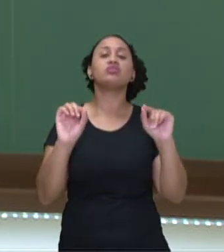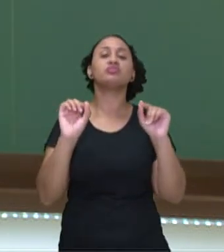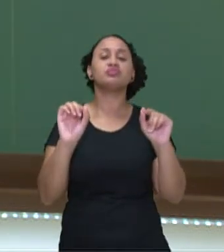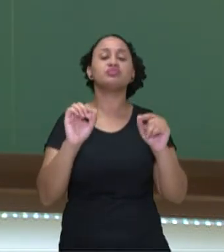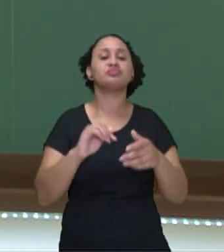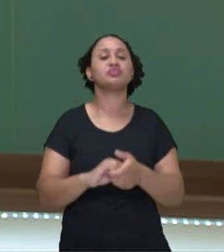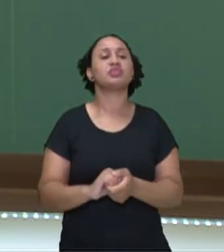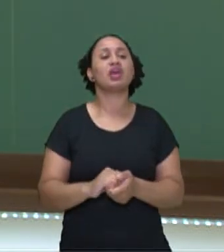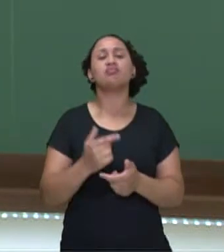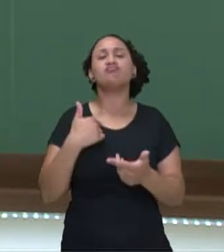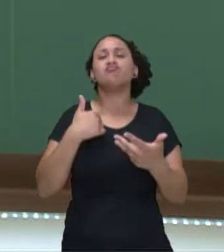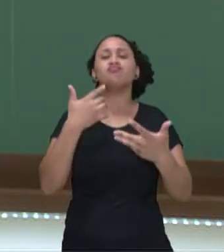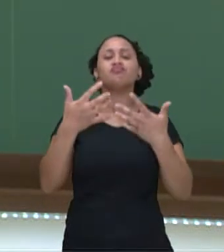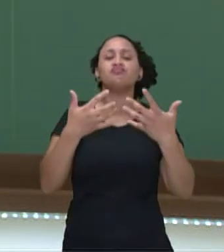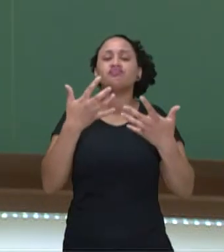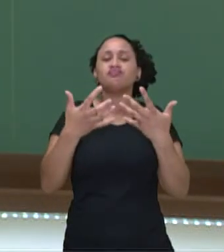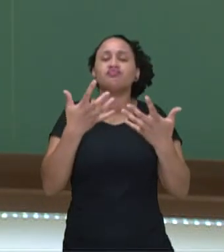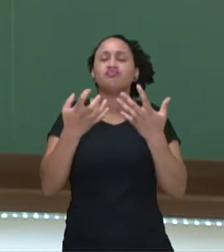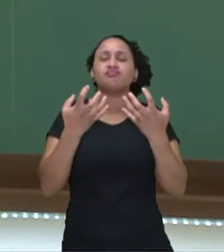fez